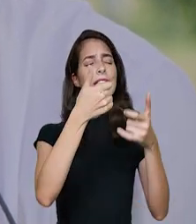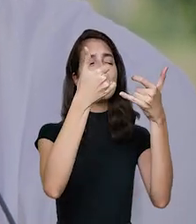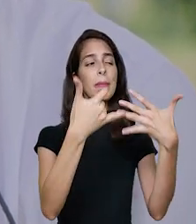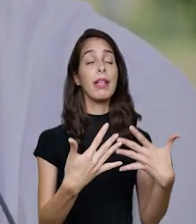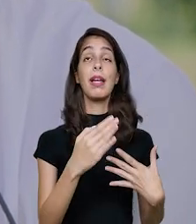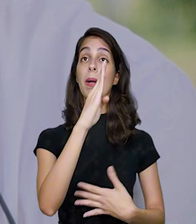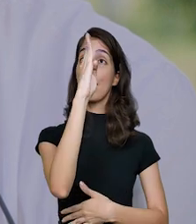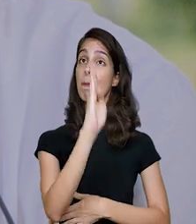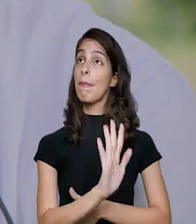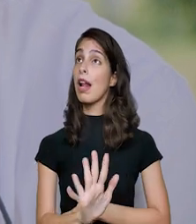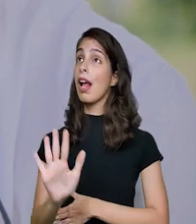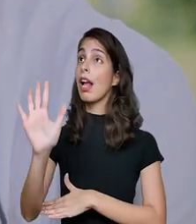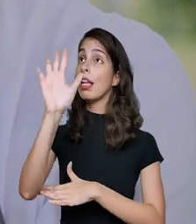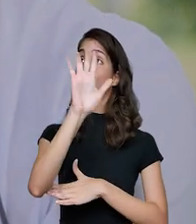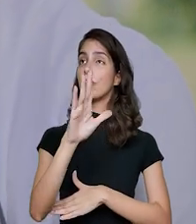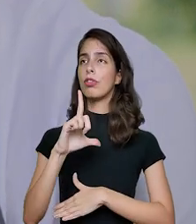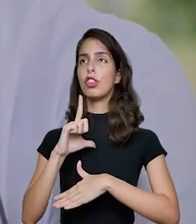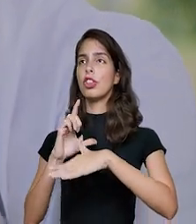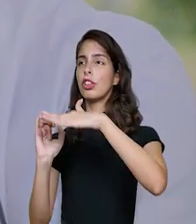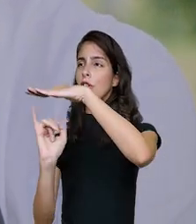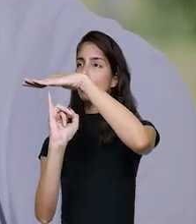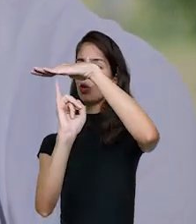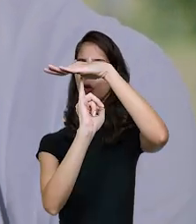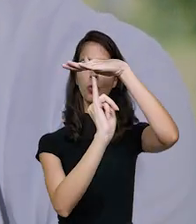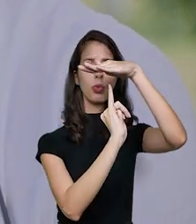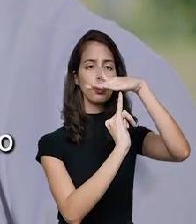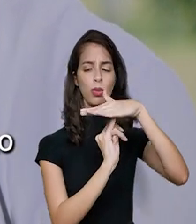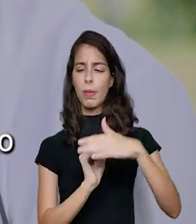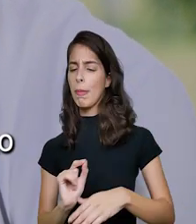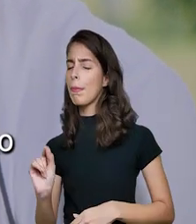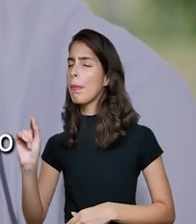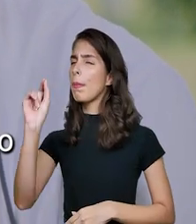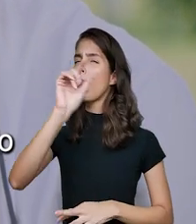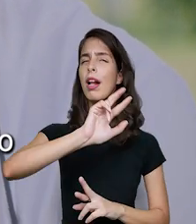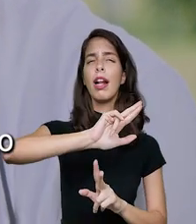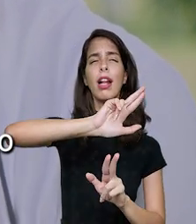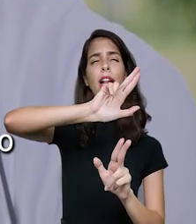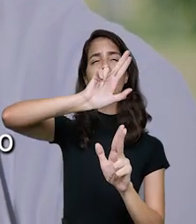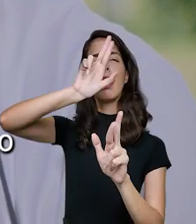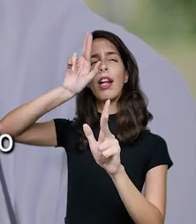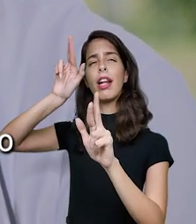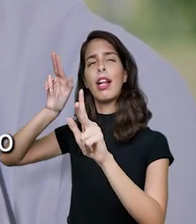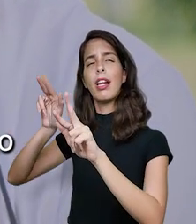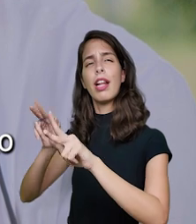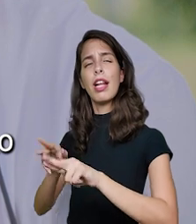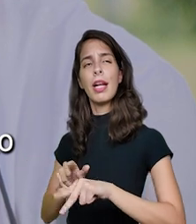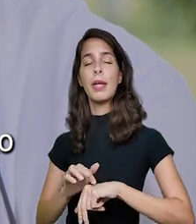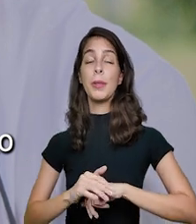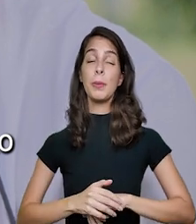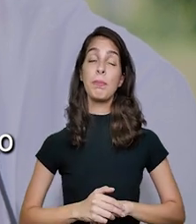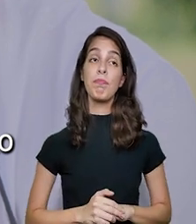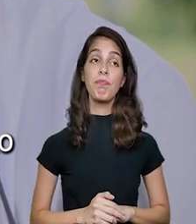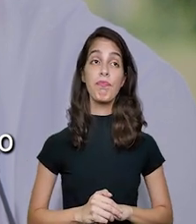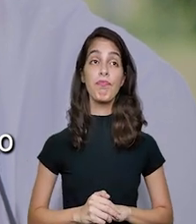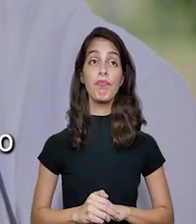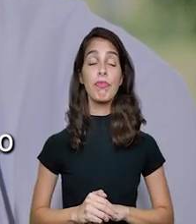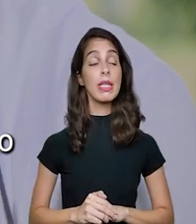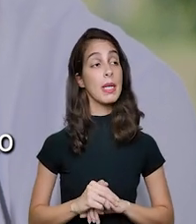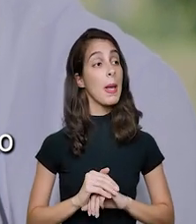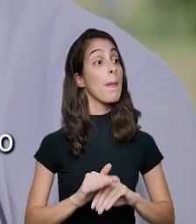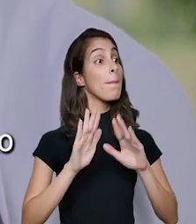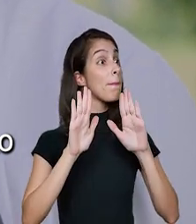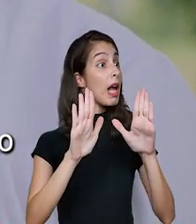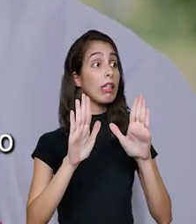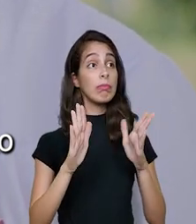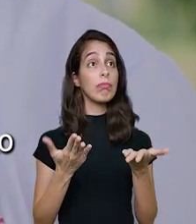porque nós somos além né de verticalizar né tem essa questão complexa nós somos uma instituição eh eh